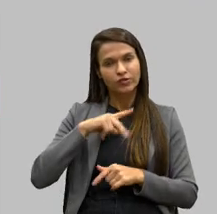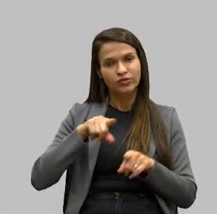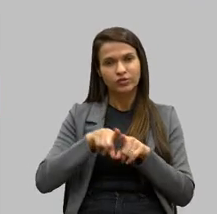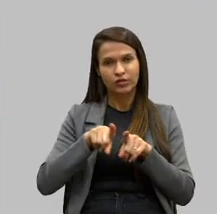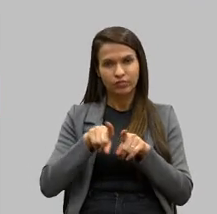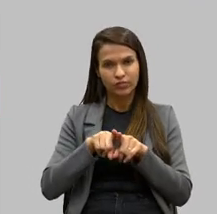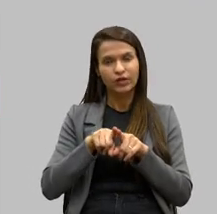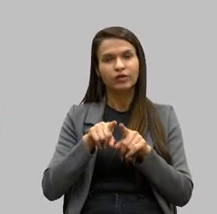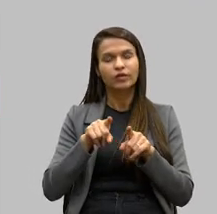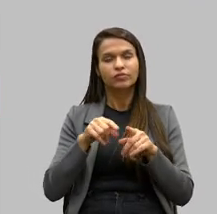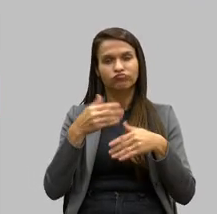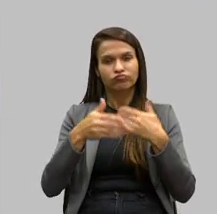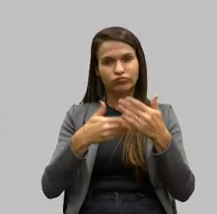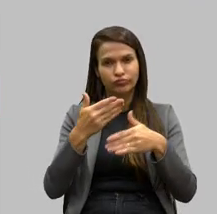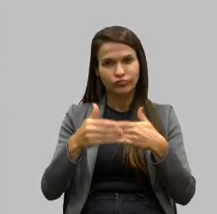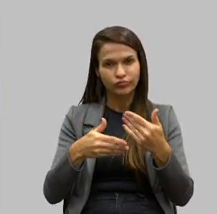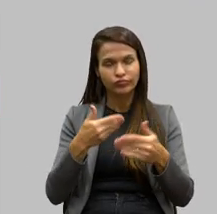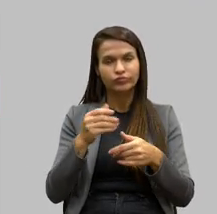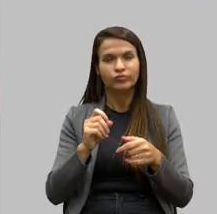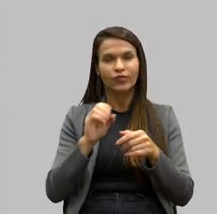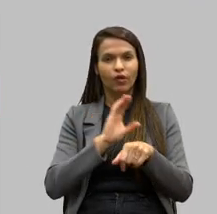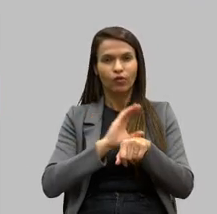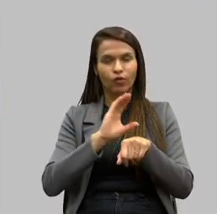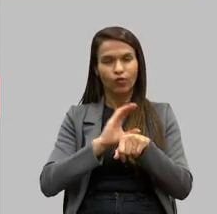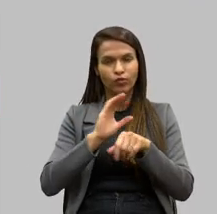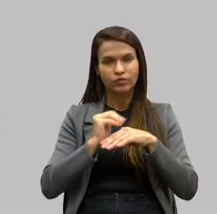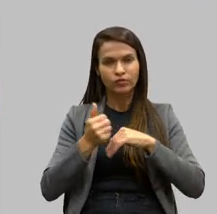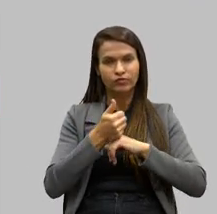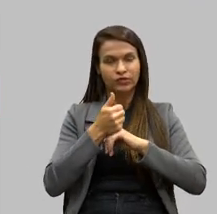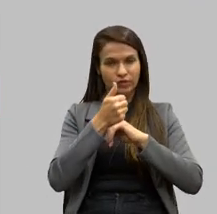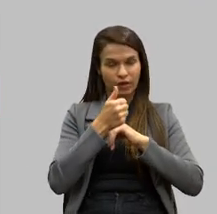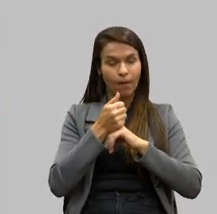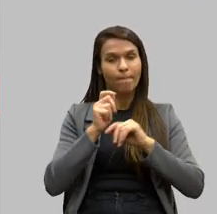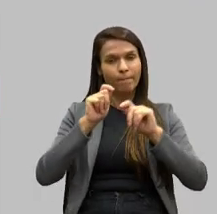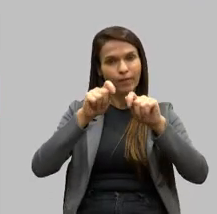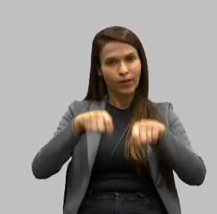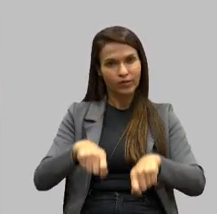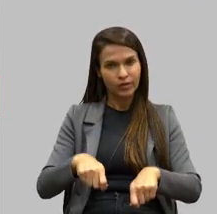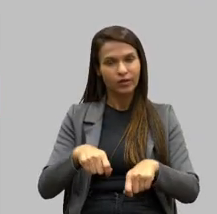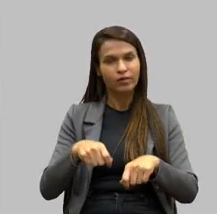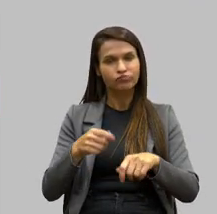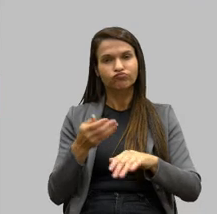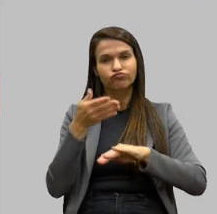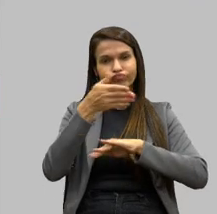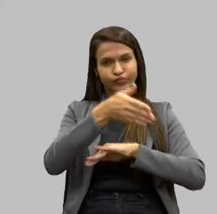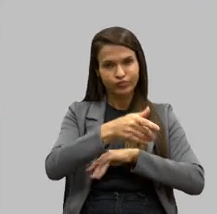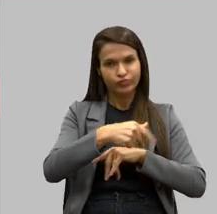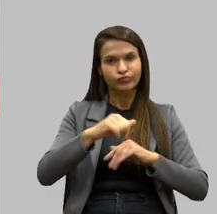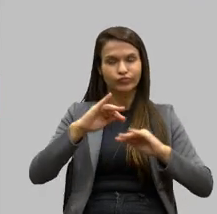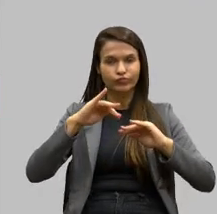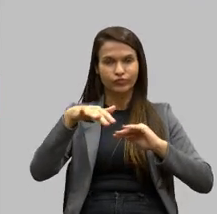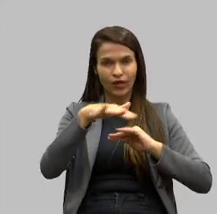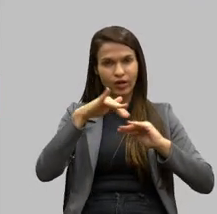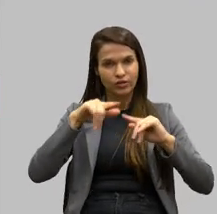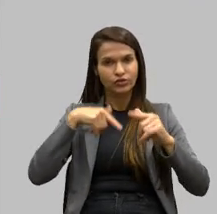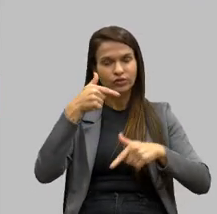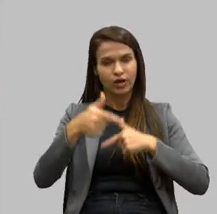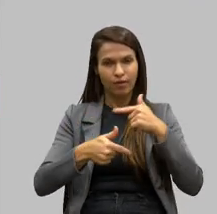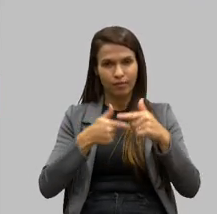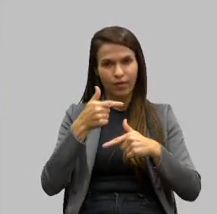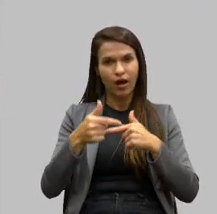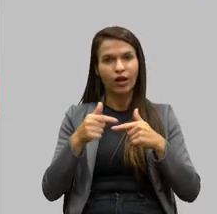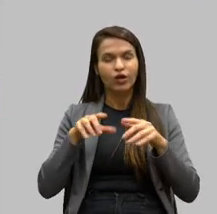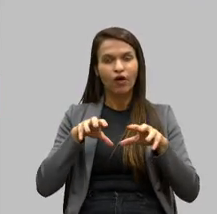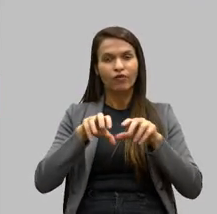subsequente fazendo o seu curso profissional podendo entrar no mercado de trabalho através da